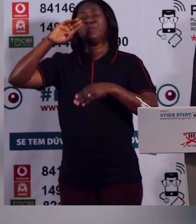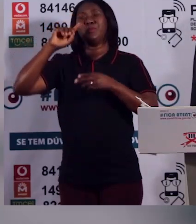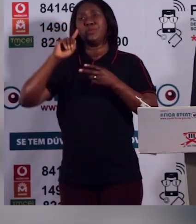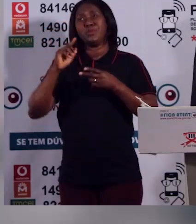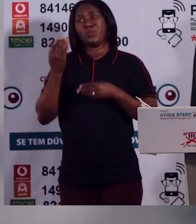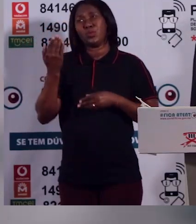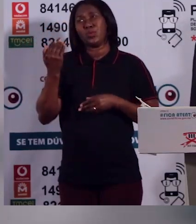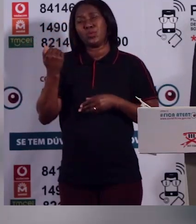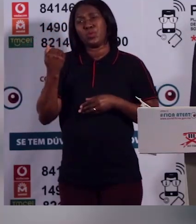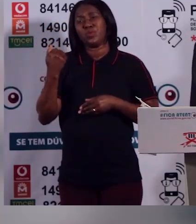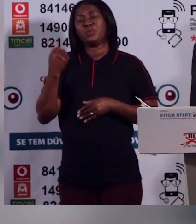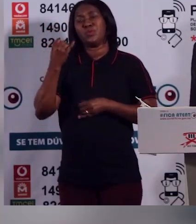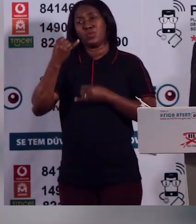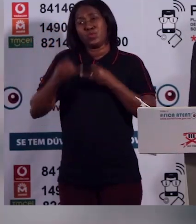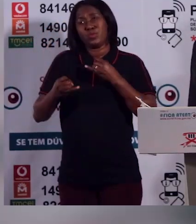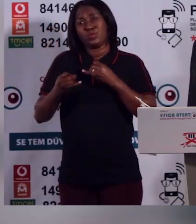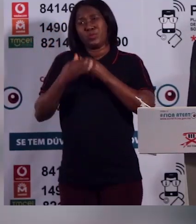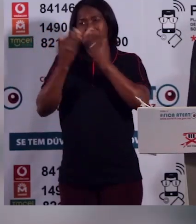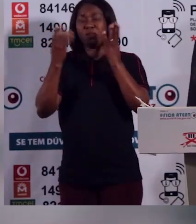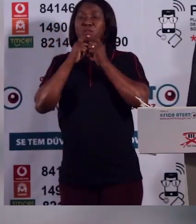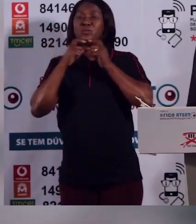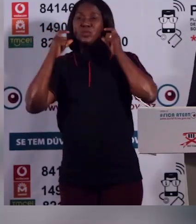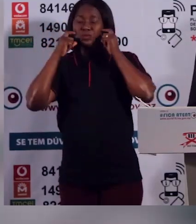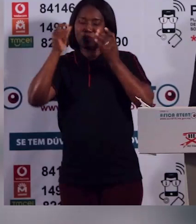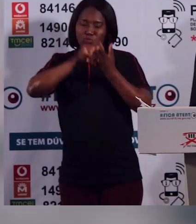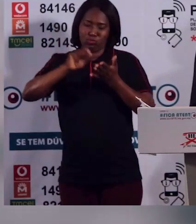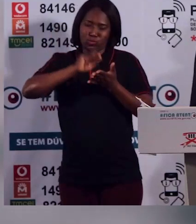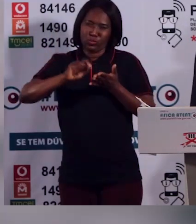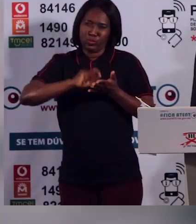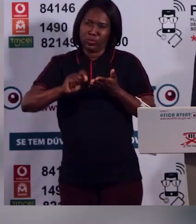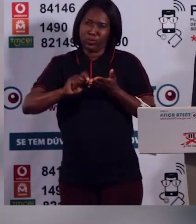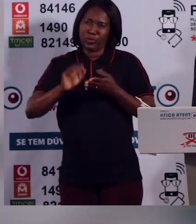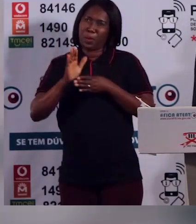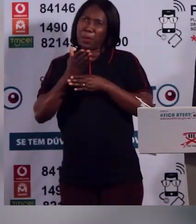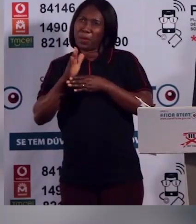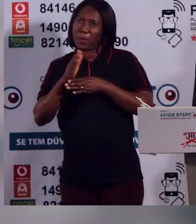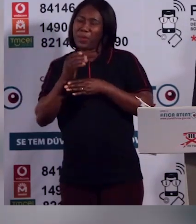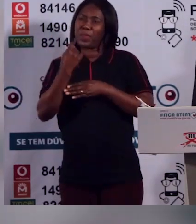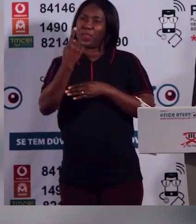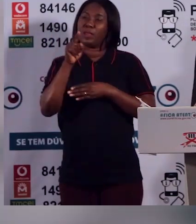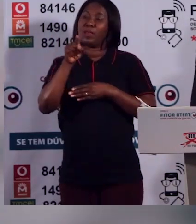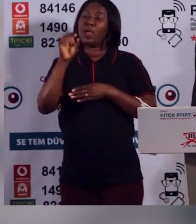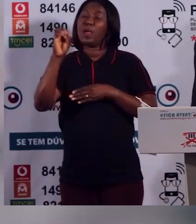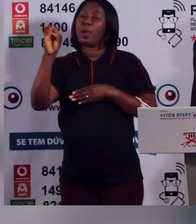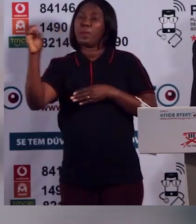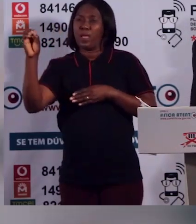nos últimos dias Moçambique tem registrado perto de 1.000 casos ativos de